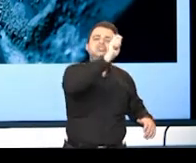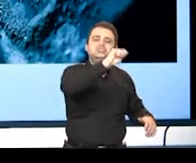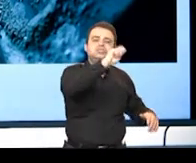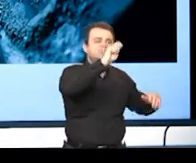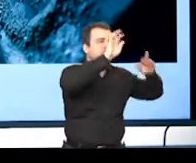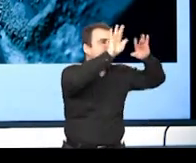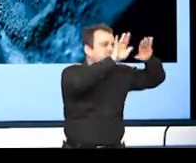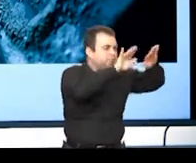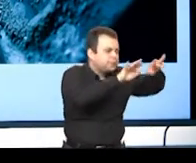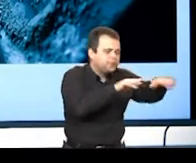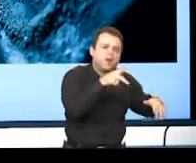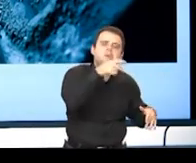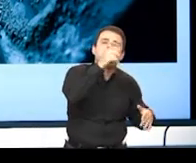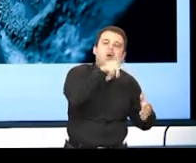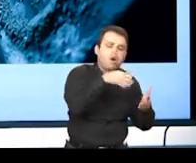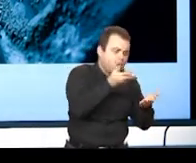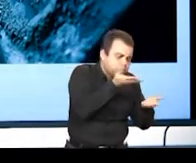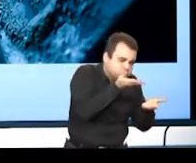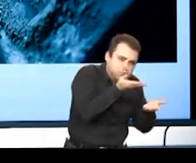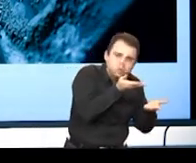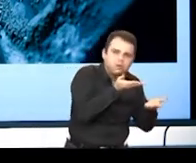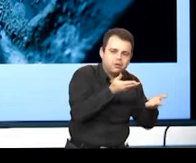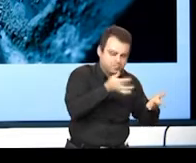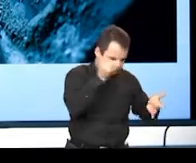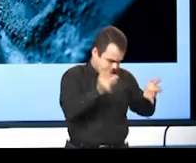os pozinhos de giz espalhados